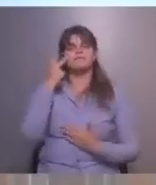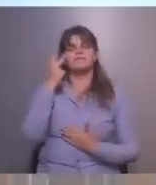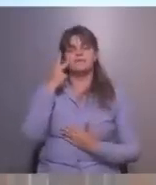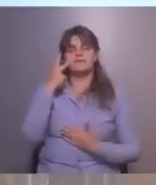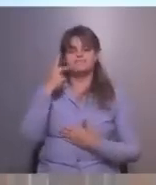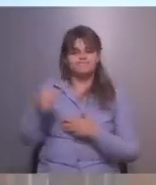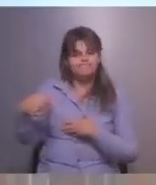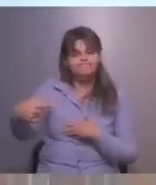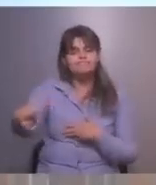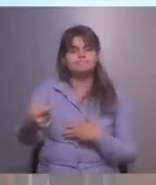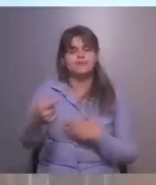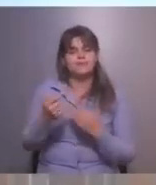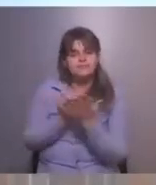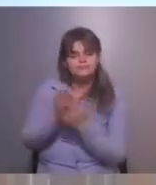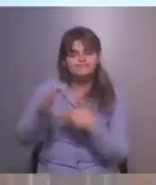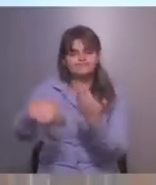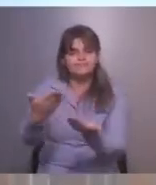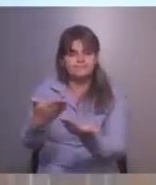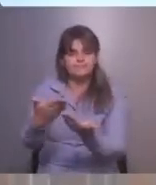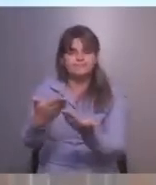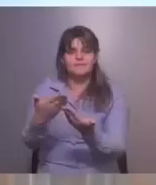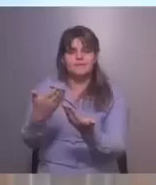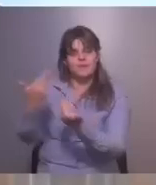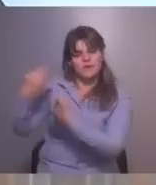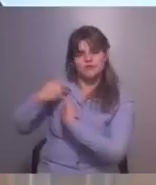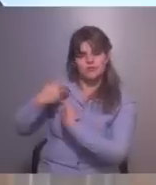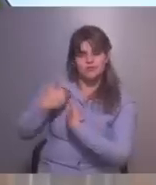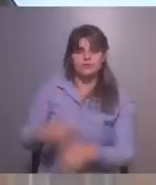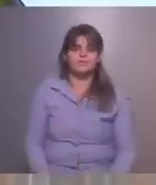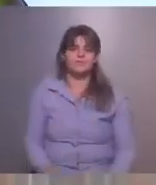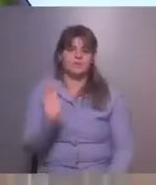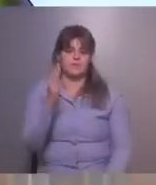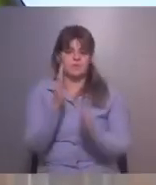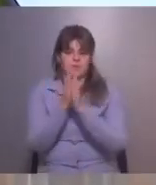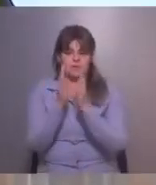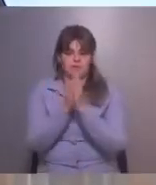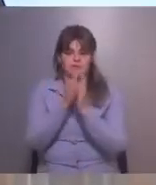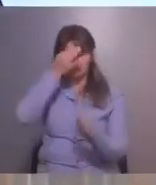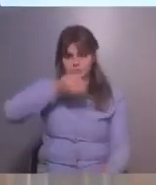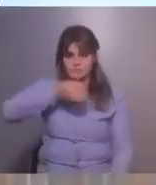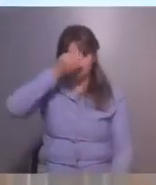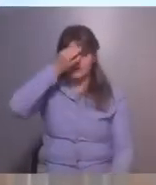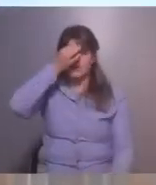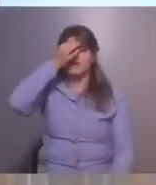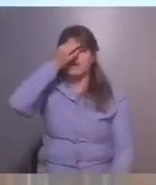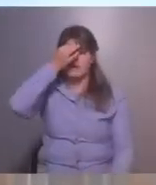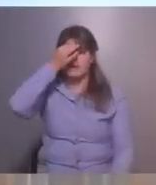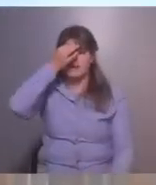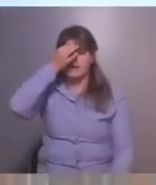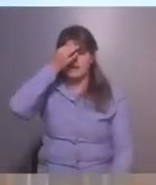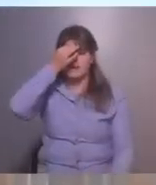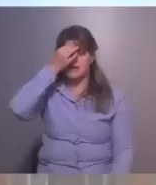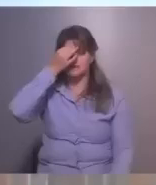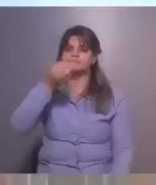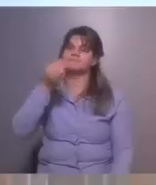e conduz os nossos passos. Na celebração da Eucaristia recebemos o alimento da presença